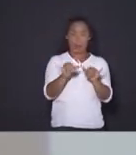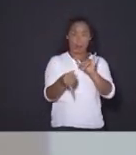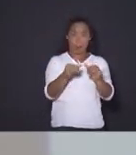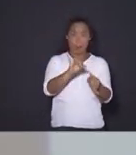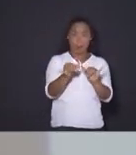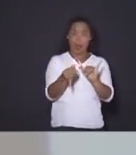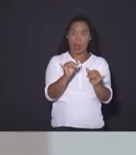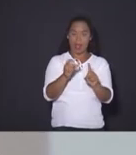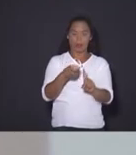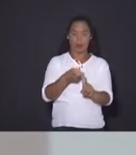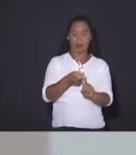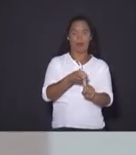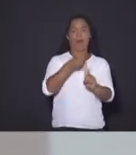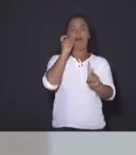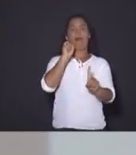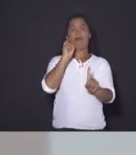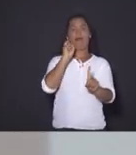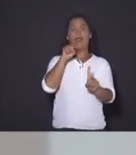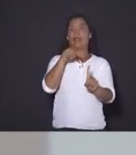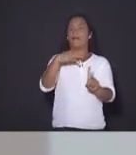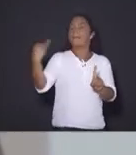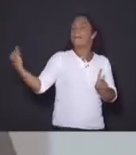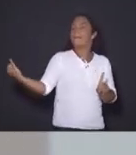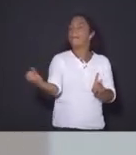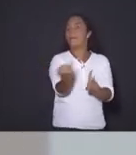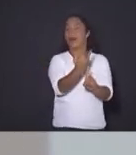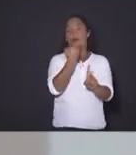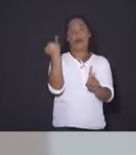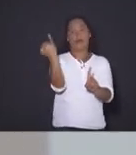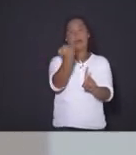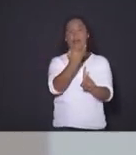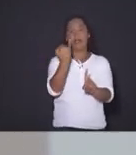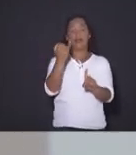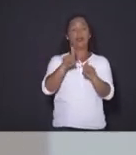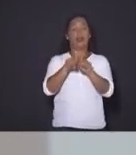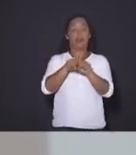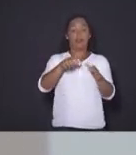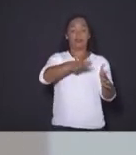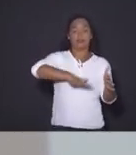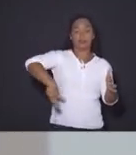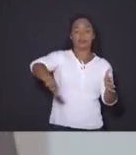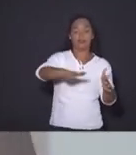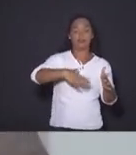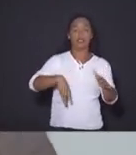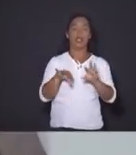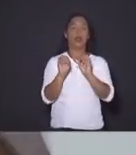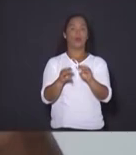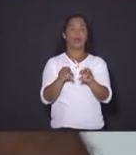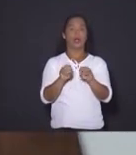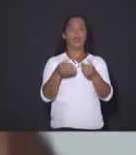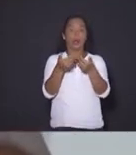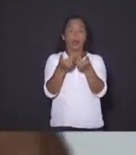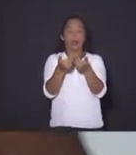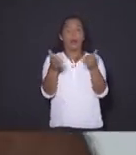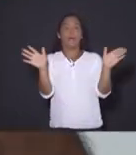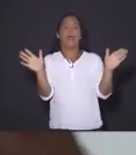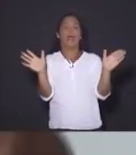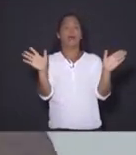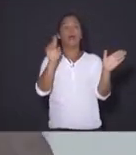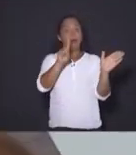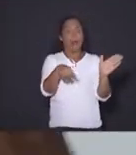absolutamente genial temos um trabalho importantíssimo na área dos recursos educacionais abertos ou seja da produção